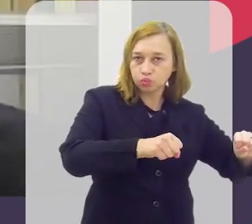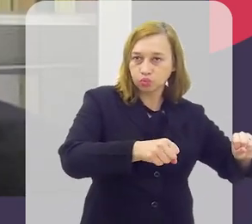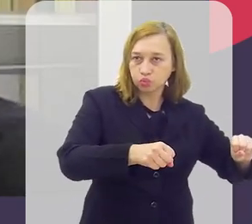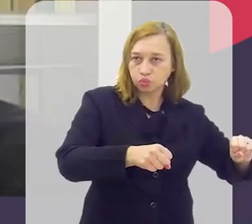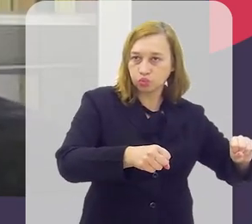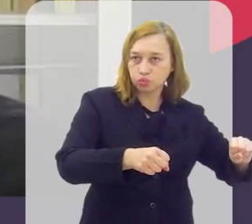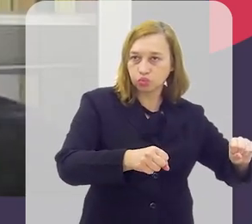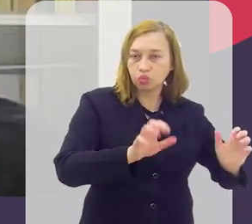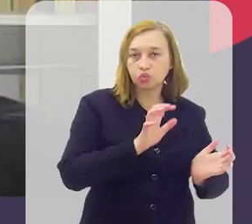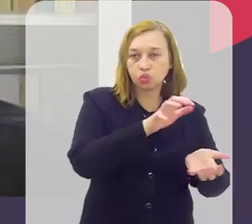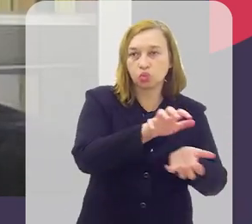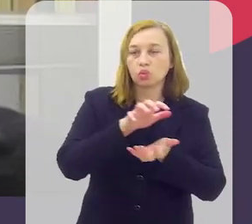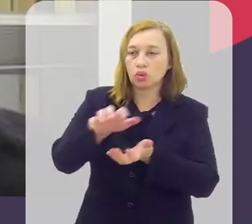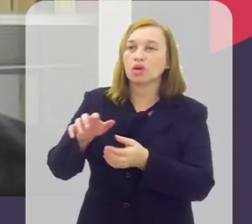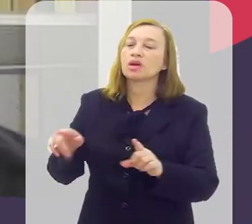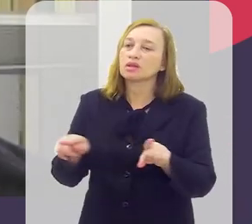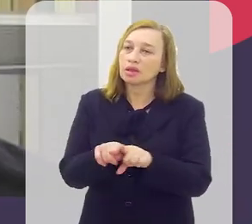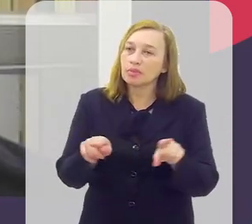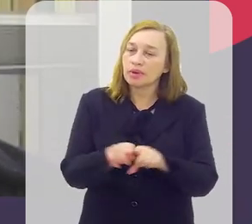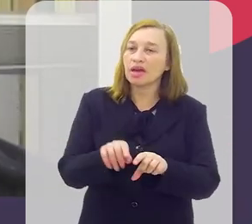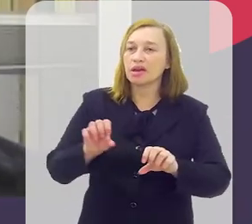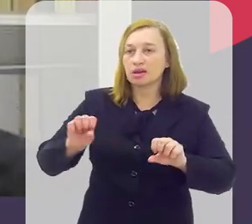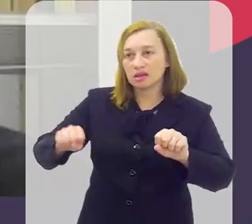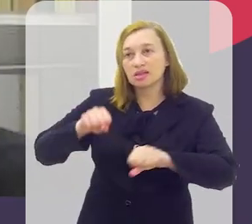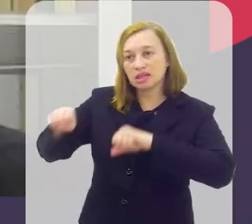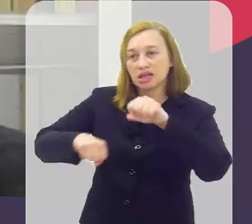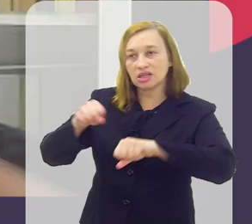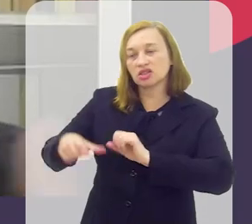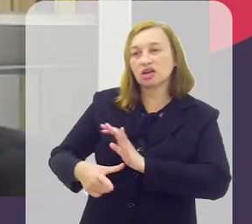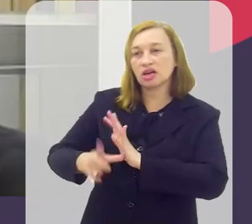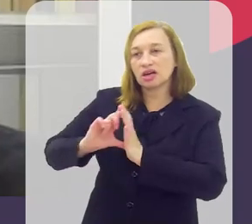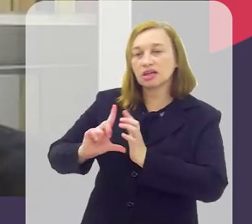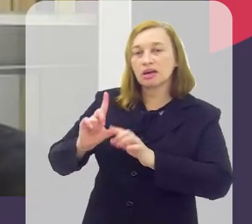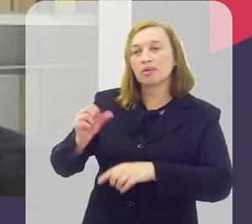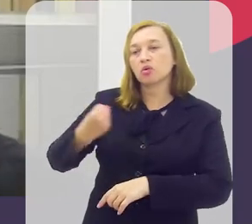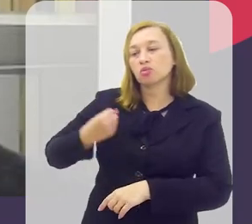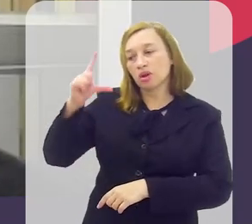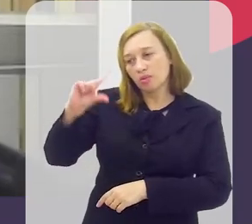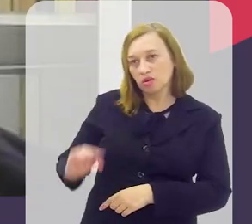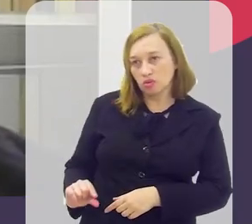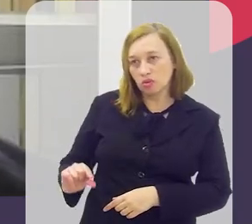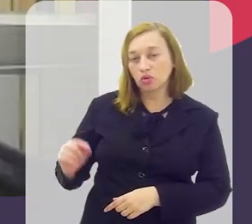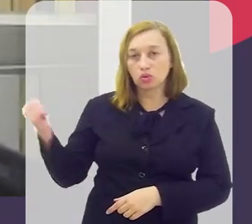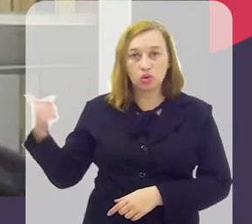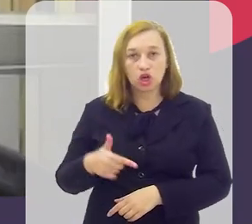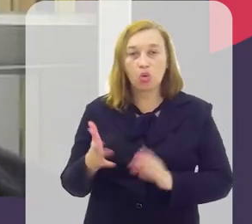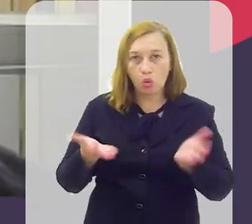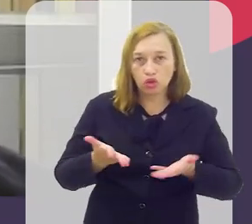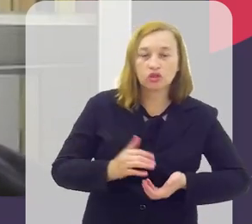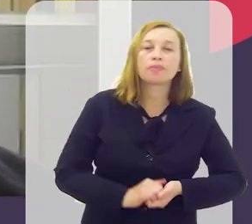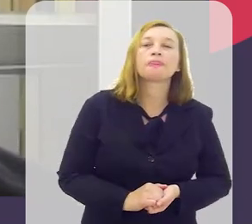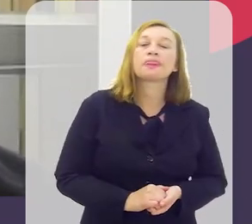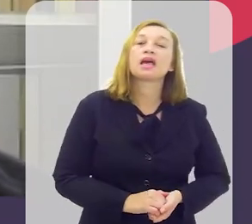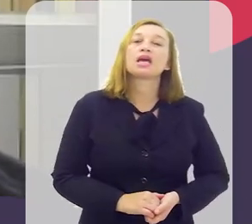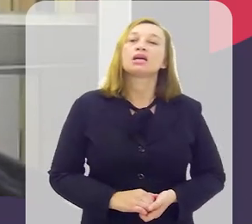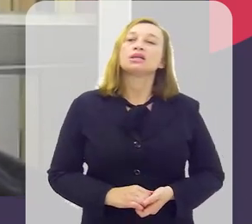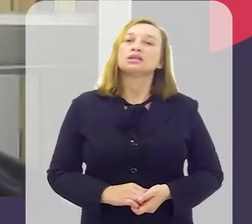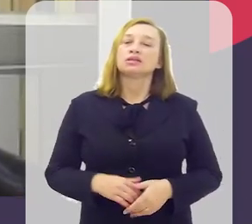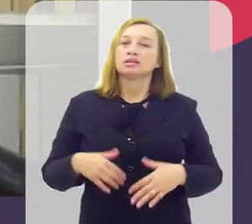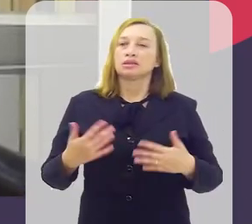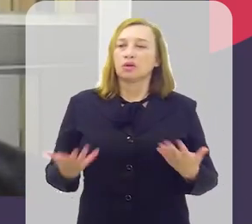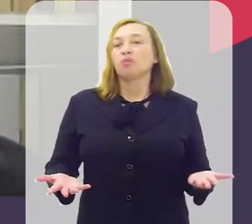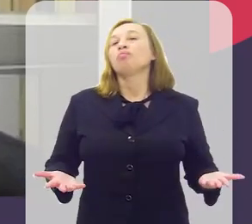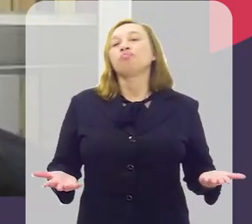motoboys. Claro que existiam também ciclistas, mas eram proporcionalmente ainda menores do que são hoje.